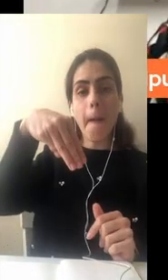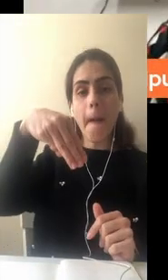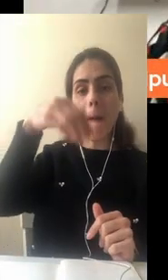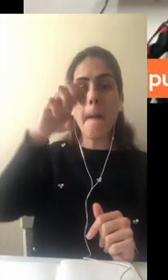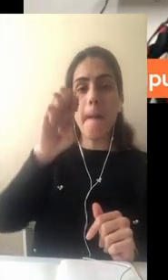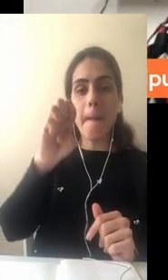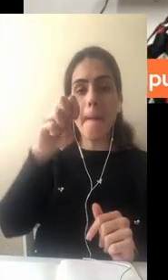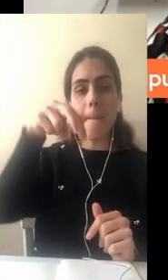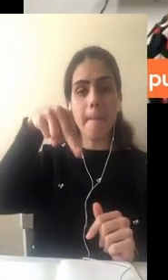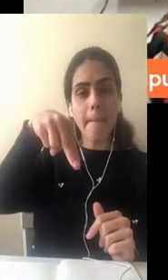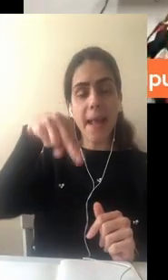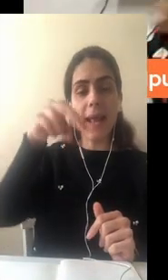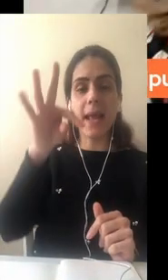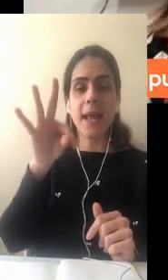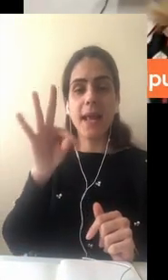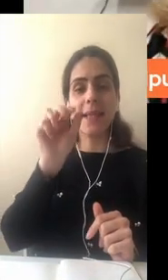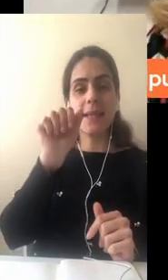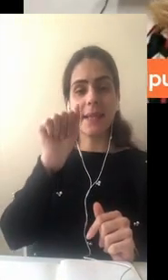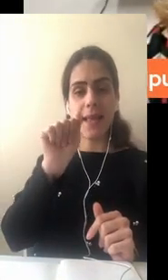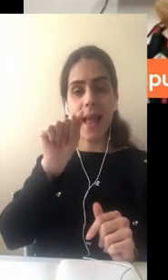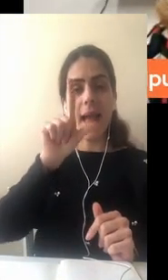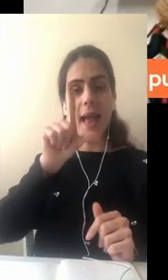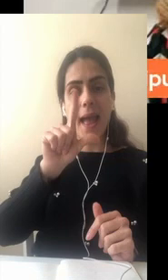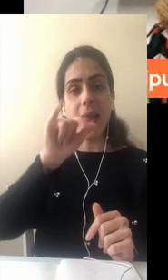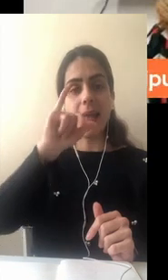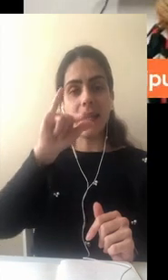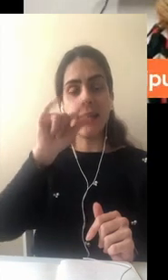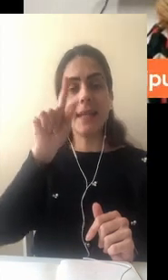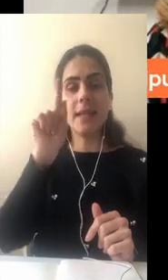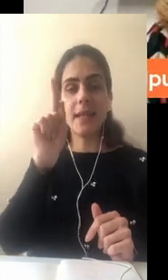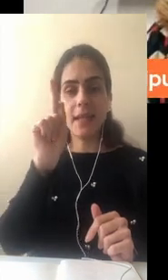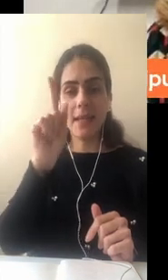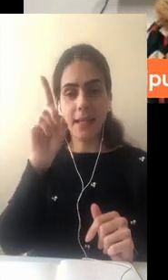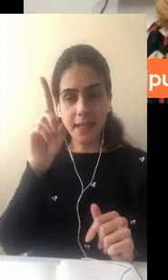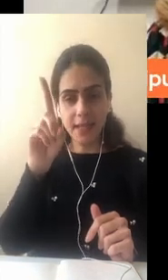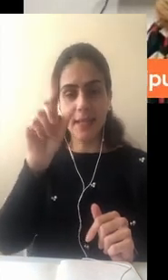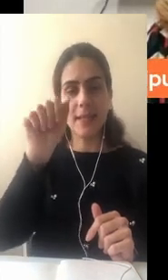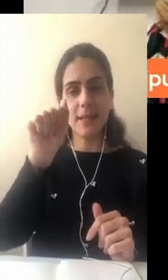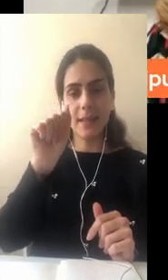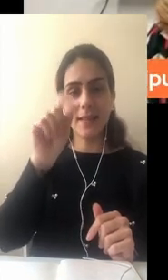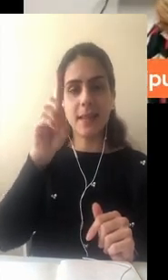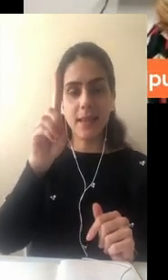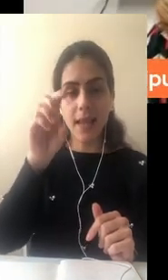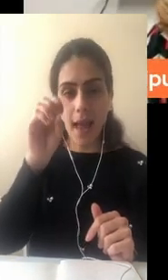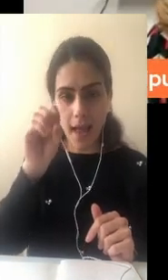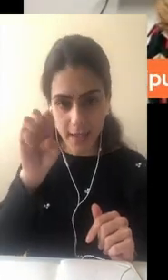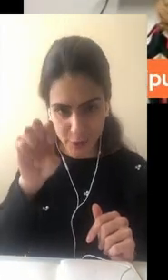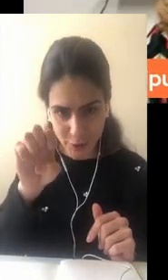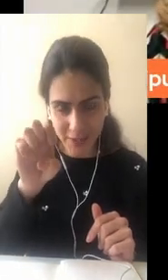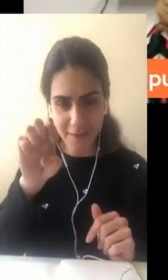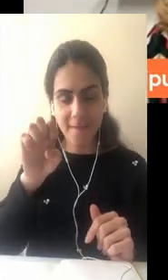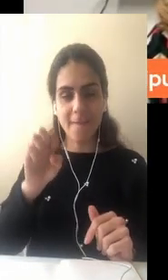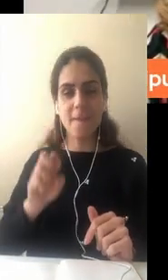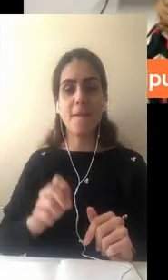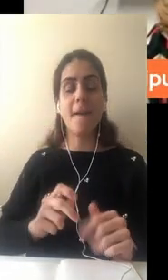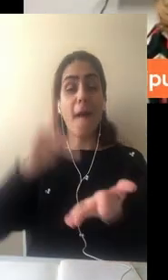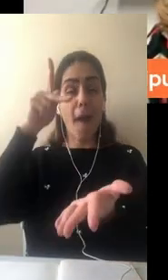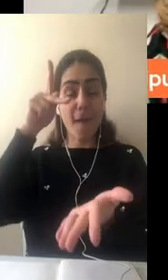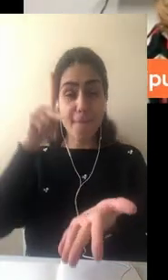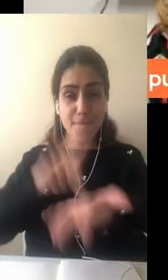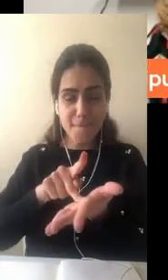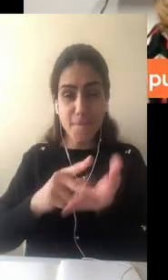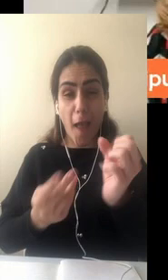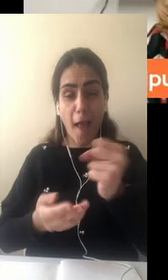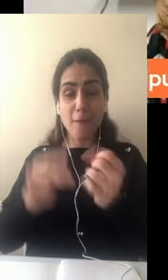precisa ter uma mentalidade de fato firme, alicerçada naquilo que você crê.